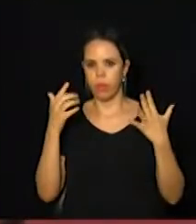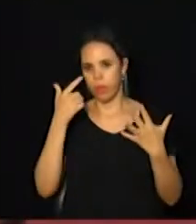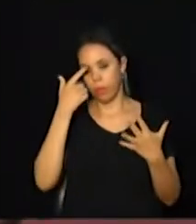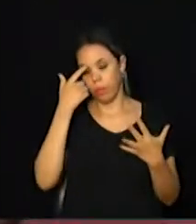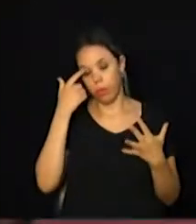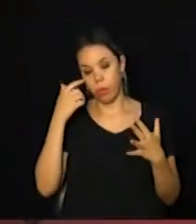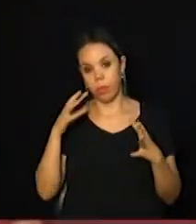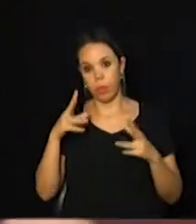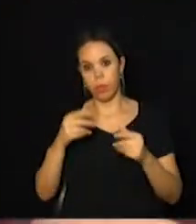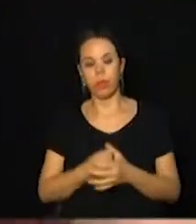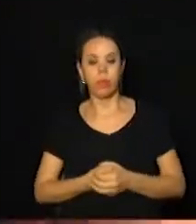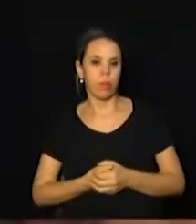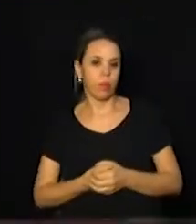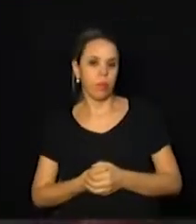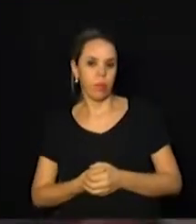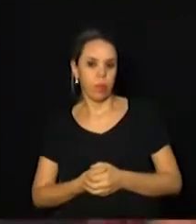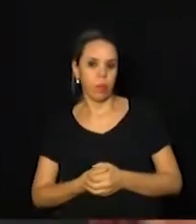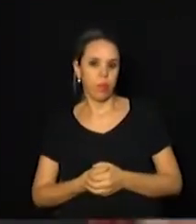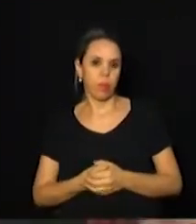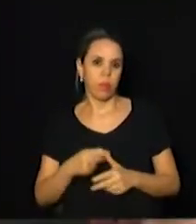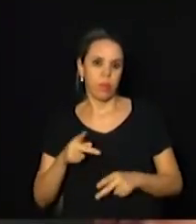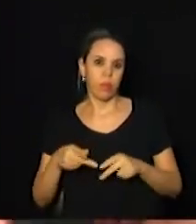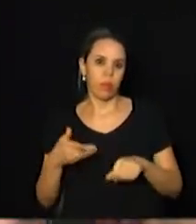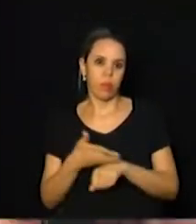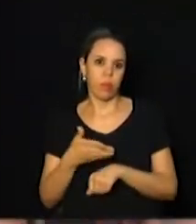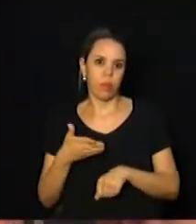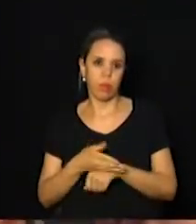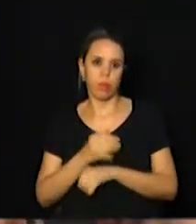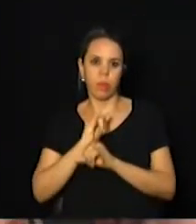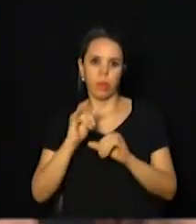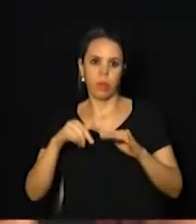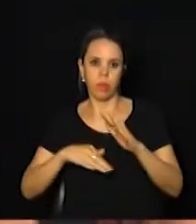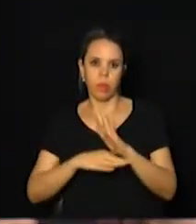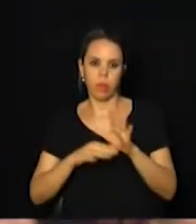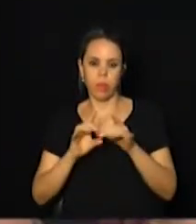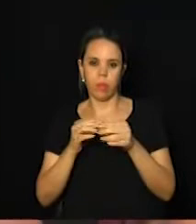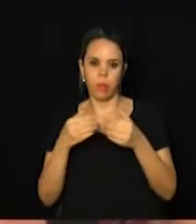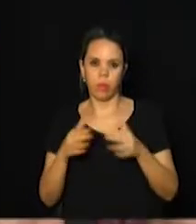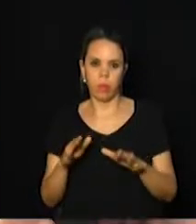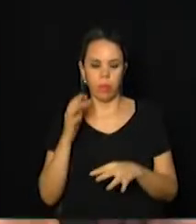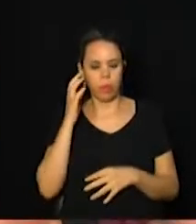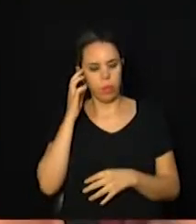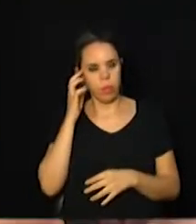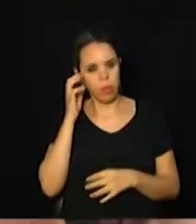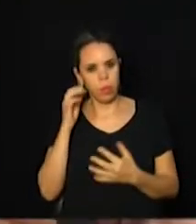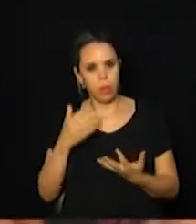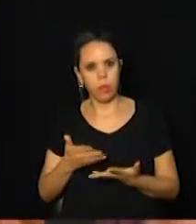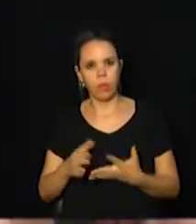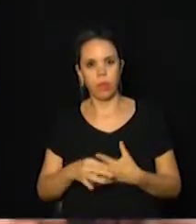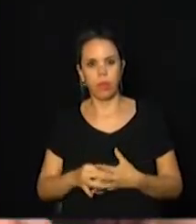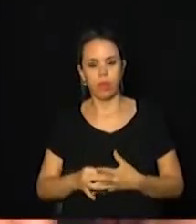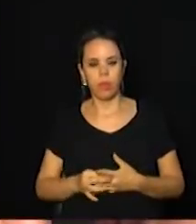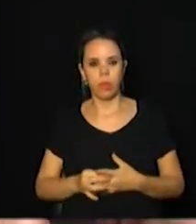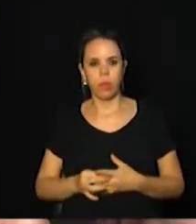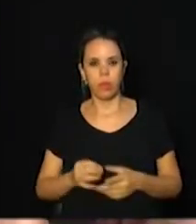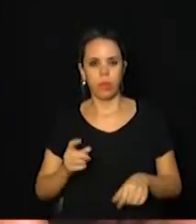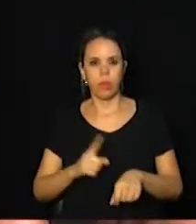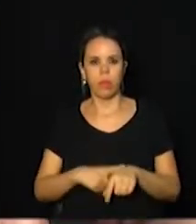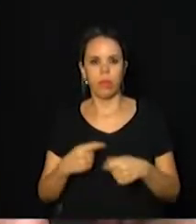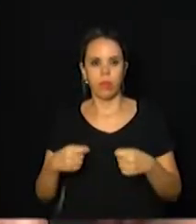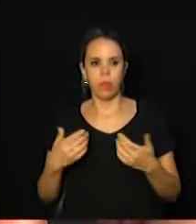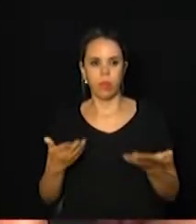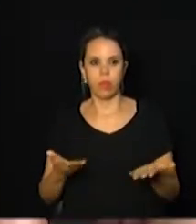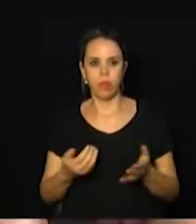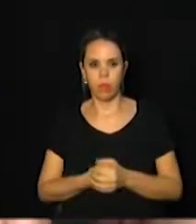a todo mundo todos os participantes e dizer que essa casa está aberta a você um aumento que